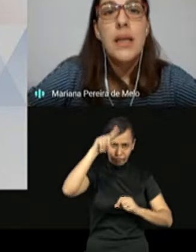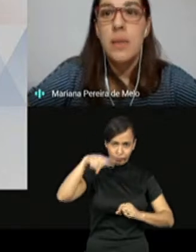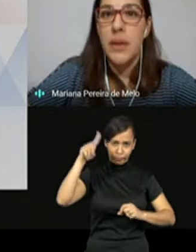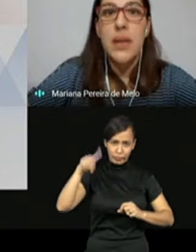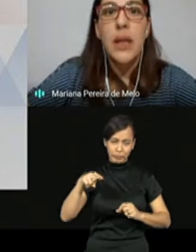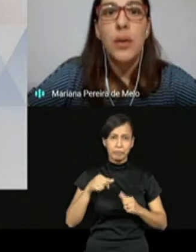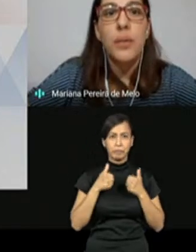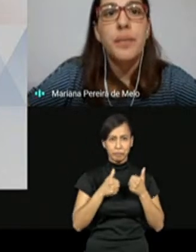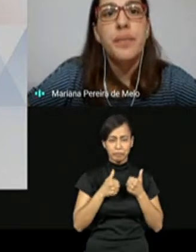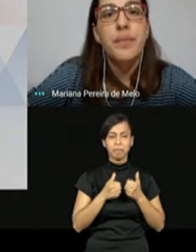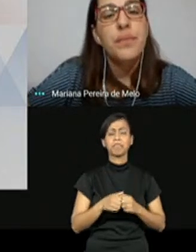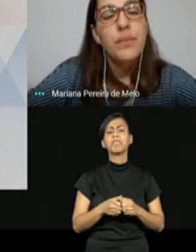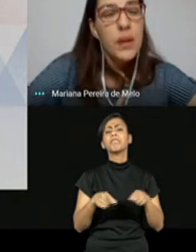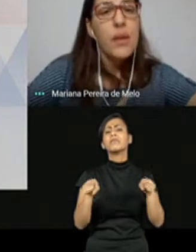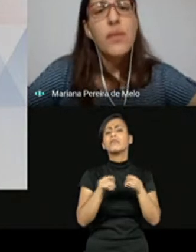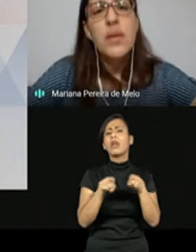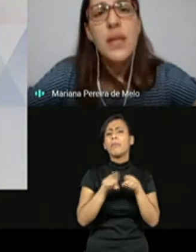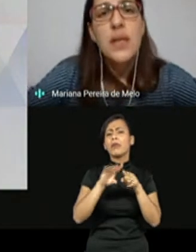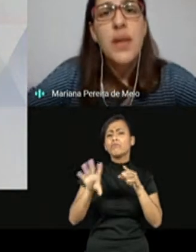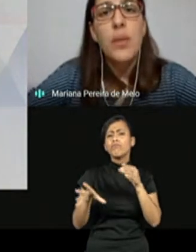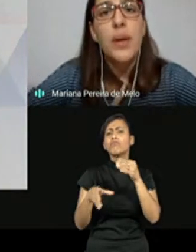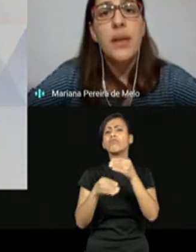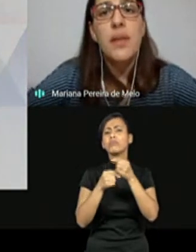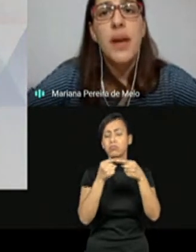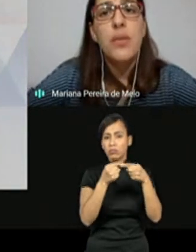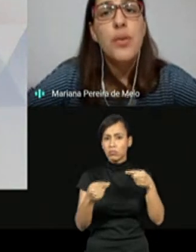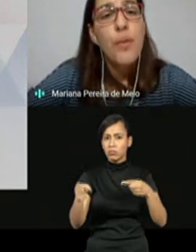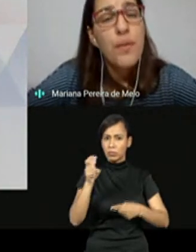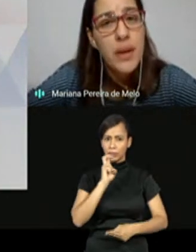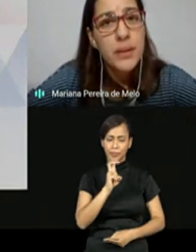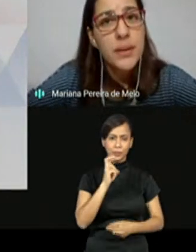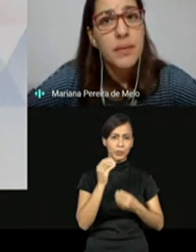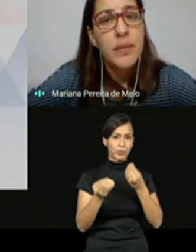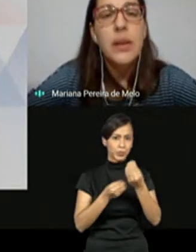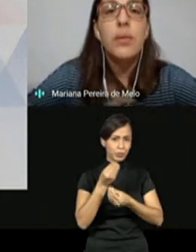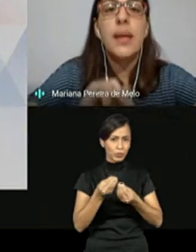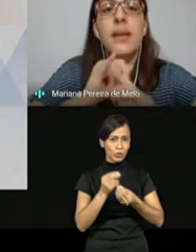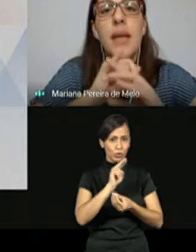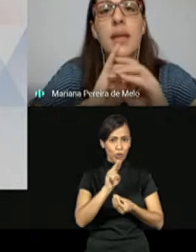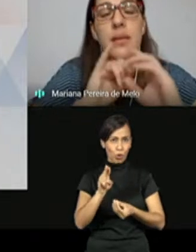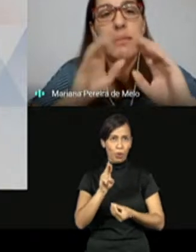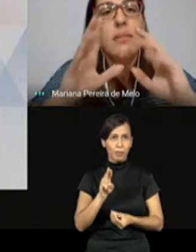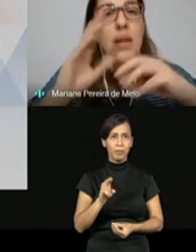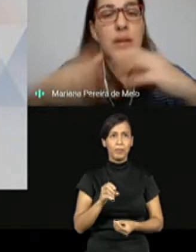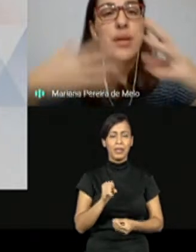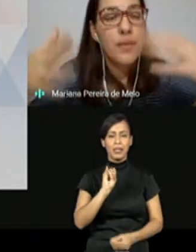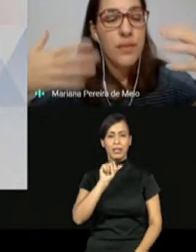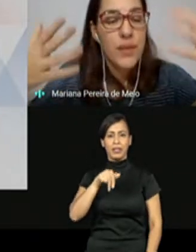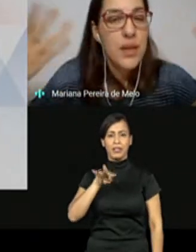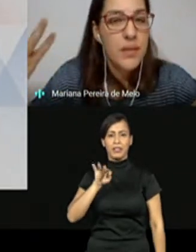Na semana 5, vocês viram intervalo de confiança. Então, tem três,